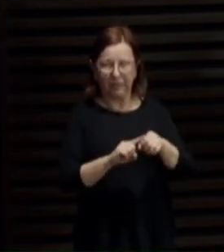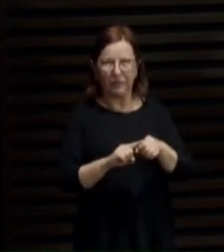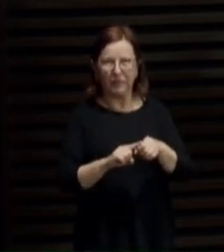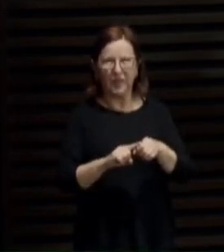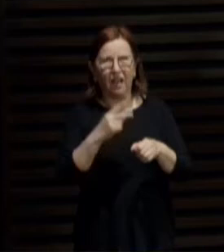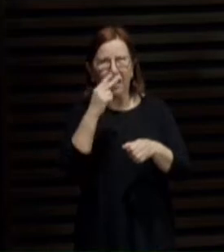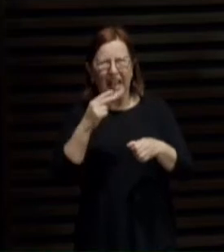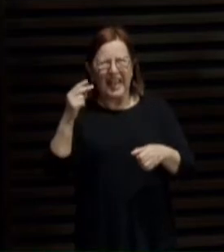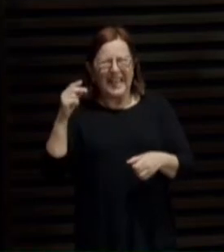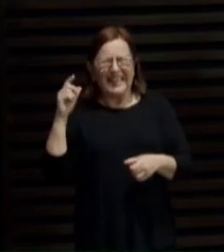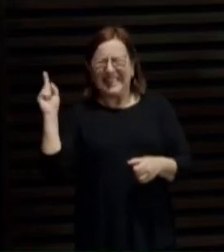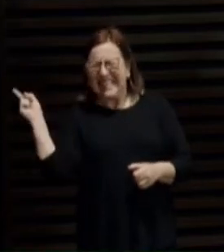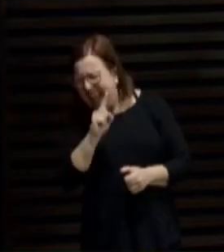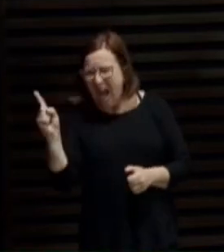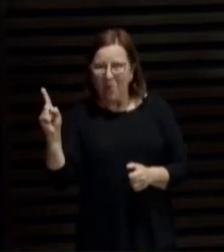não!